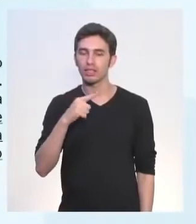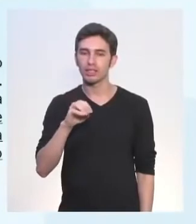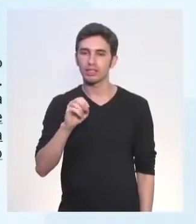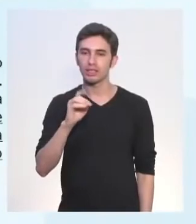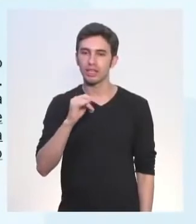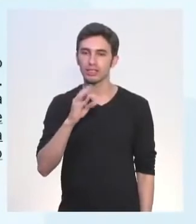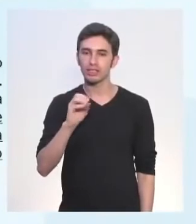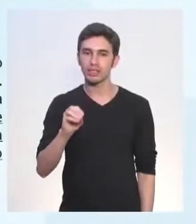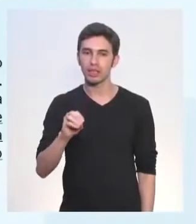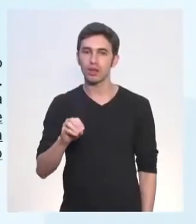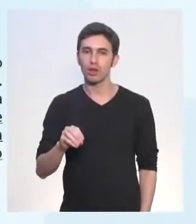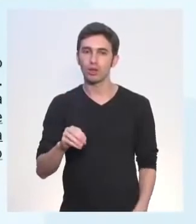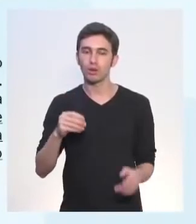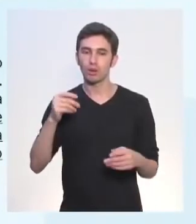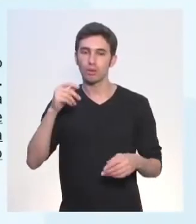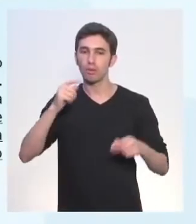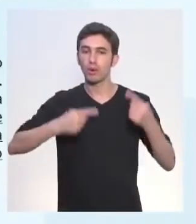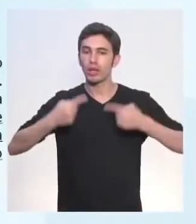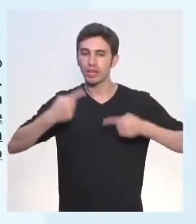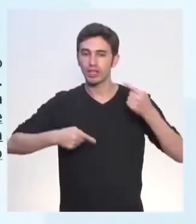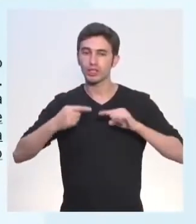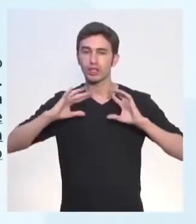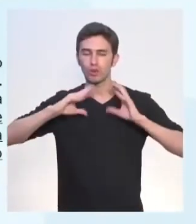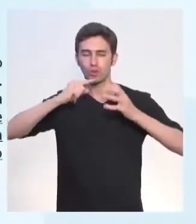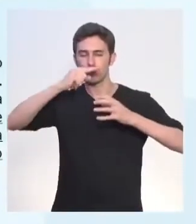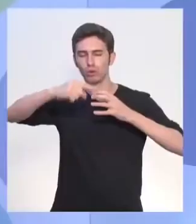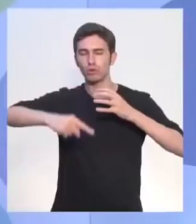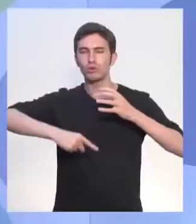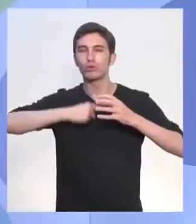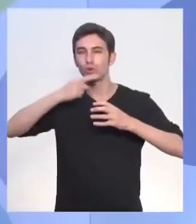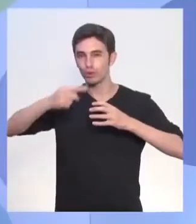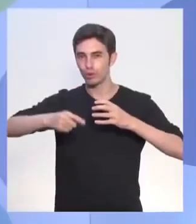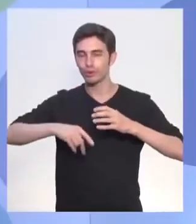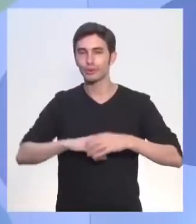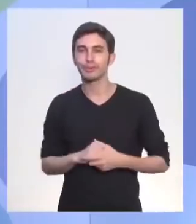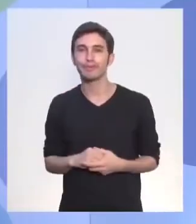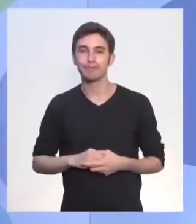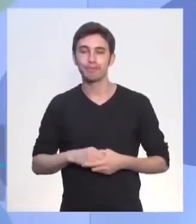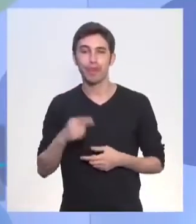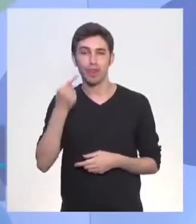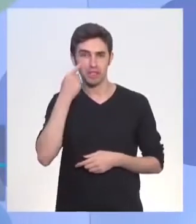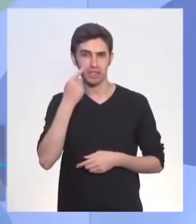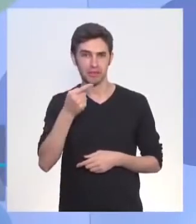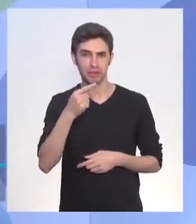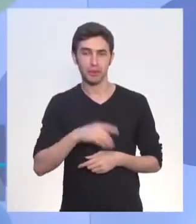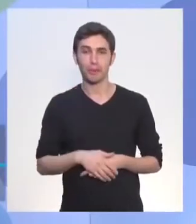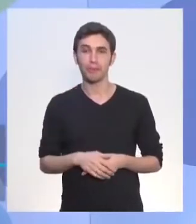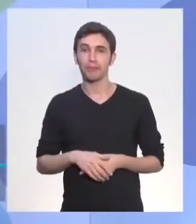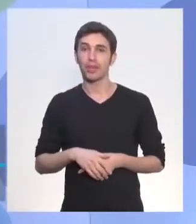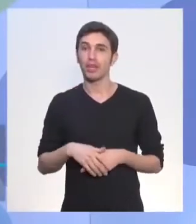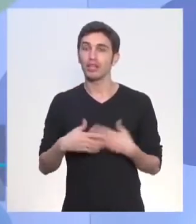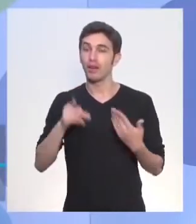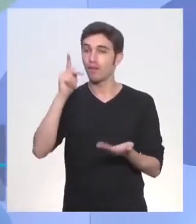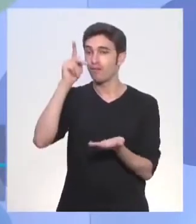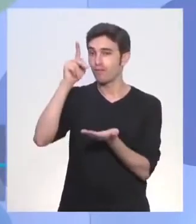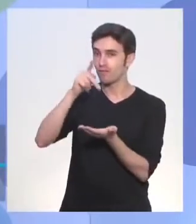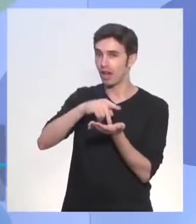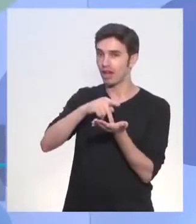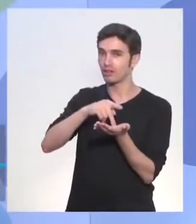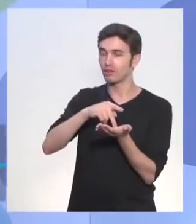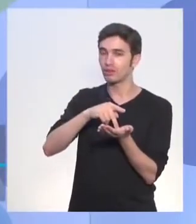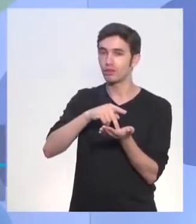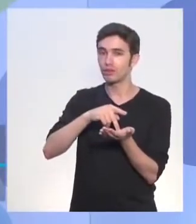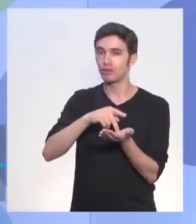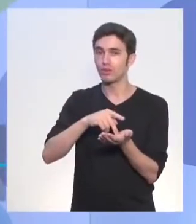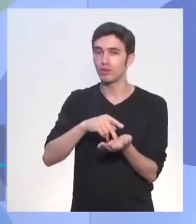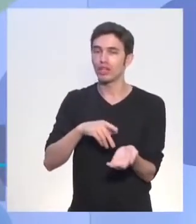aí do nosso Fábio Zanini. Então, voltando para mim aí, olha só, presta atenção como é que funciona. Fato, como tem